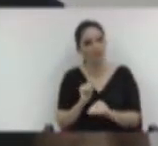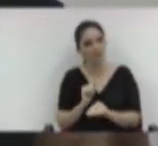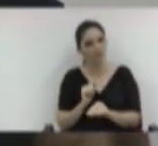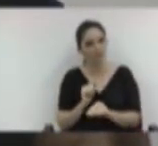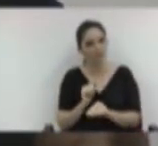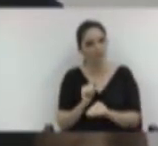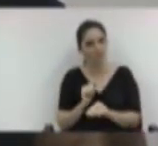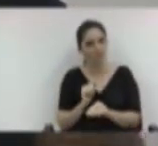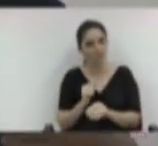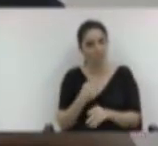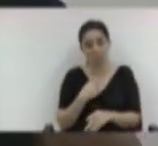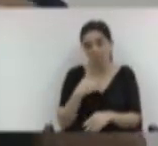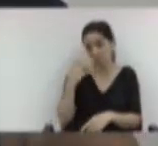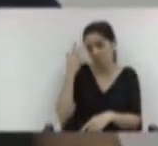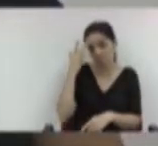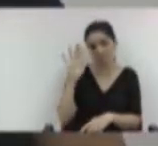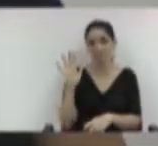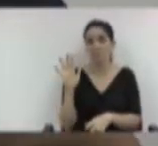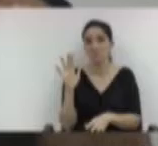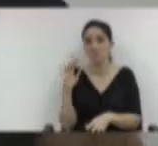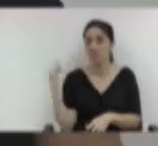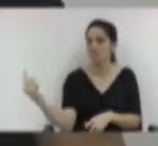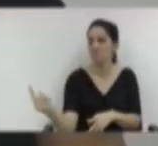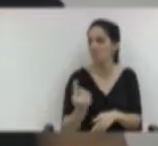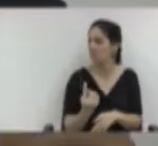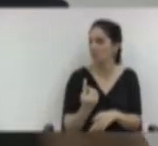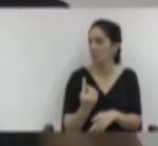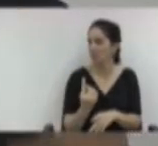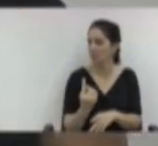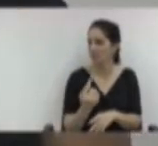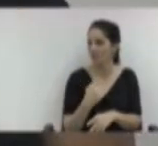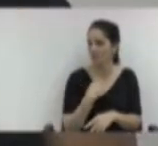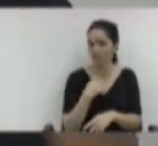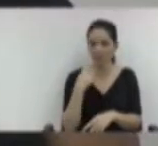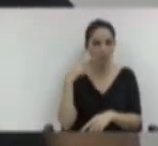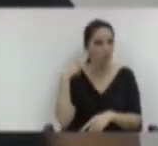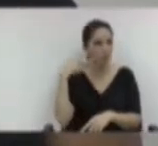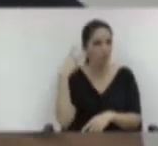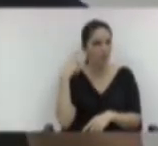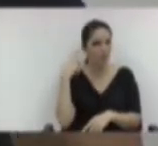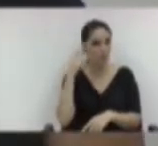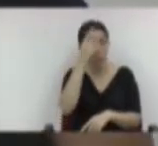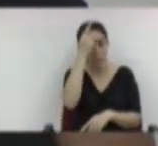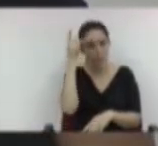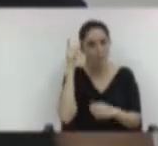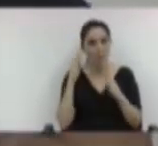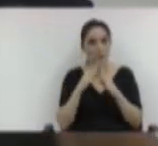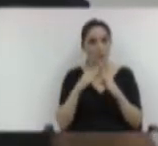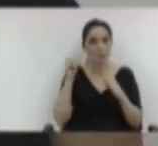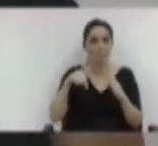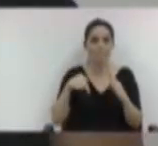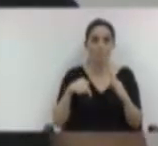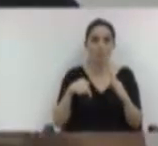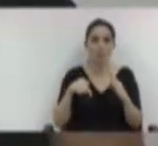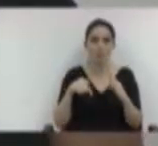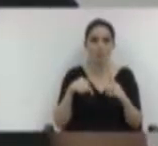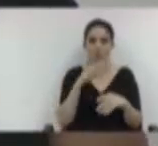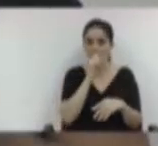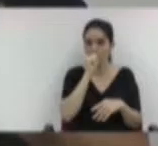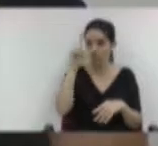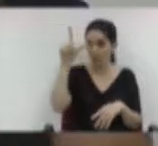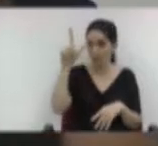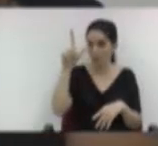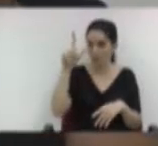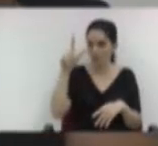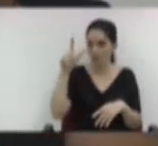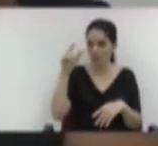eles aparecerão, porque para mim, como vereadora, para mim, enquanto cidadã, o que vale é a vida das